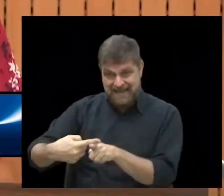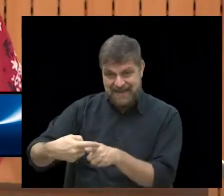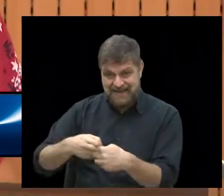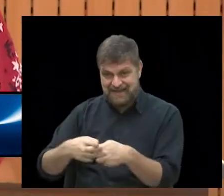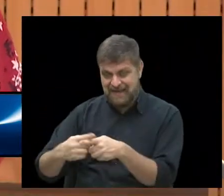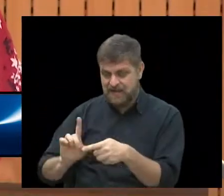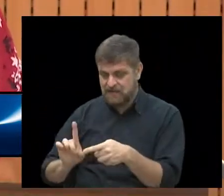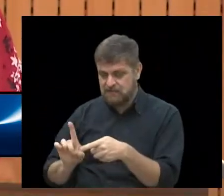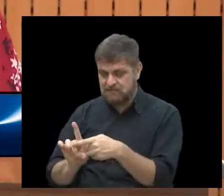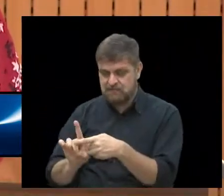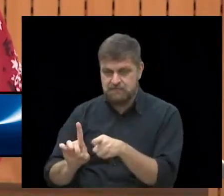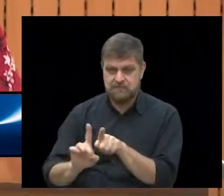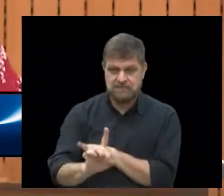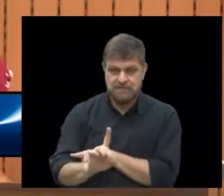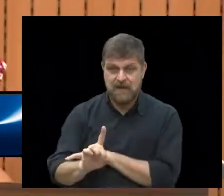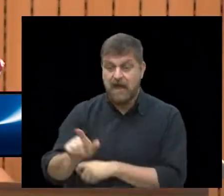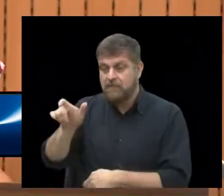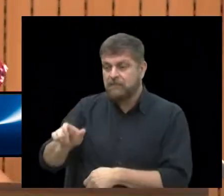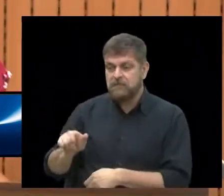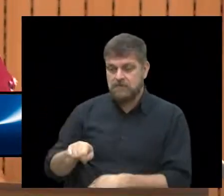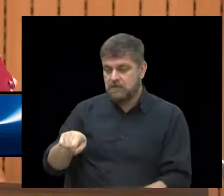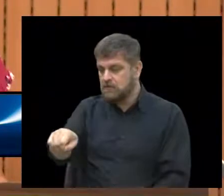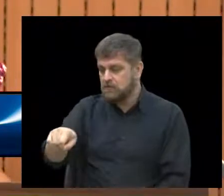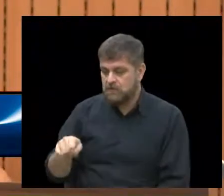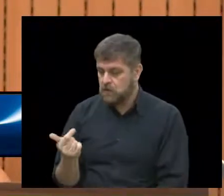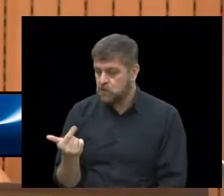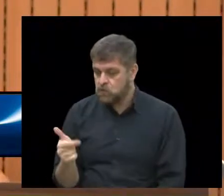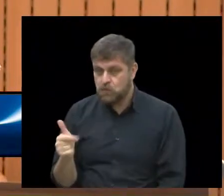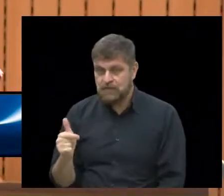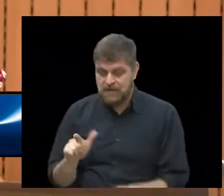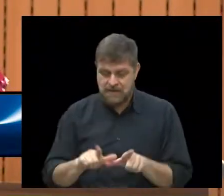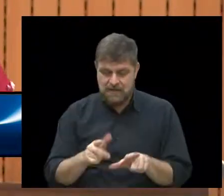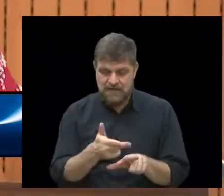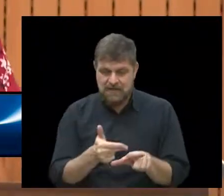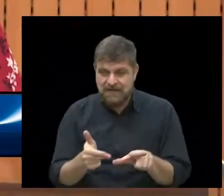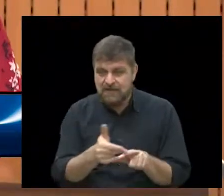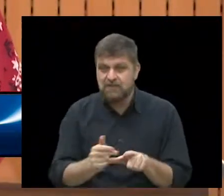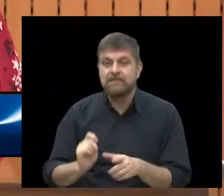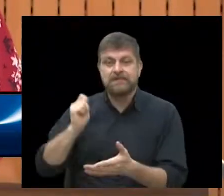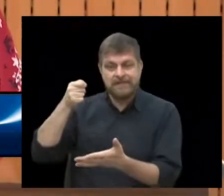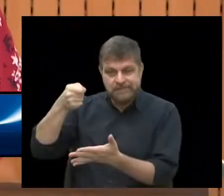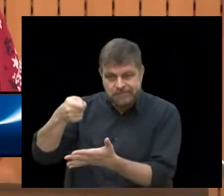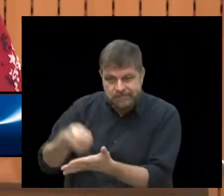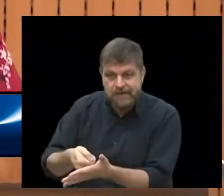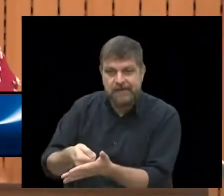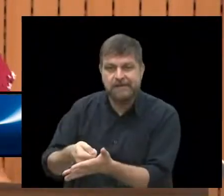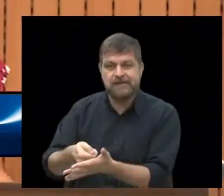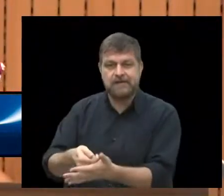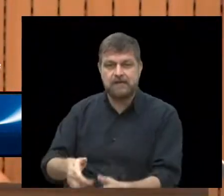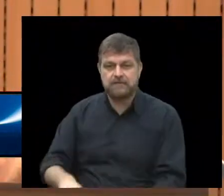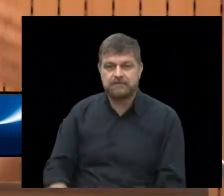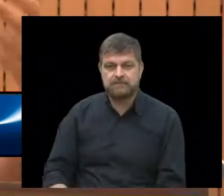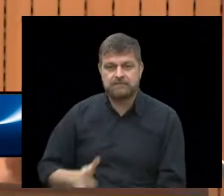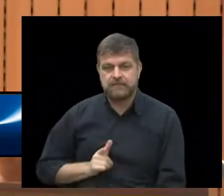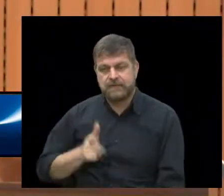as pessoas que não têm o bilhete único, que vão usar o QR Code, vão pagar a passagem para sair do terminal. Ou